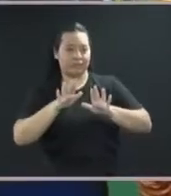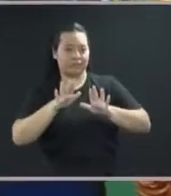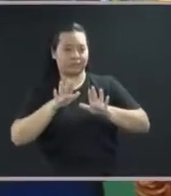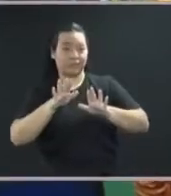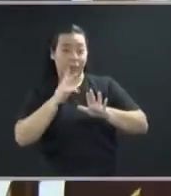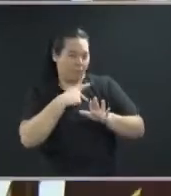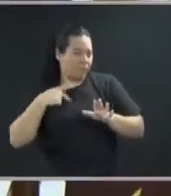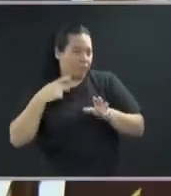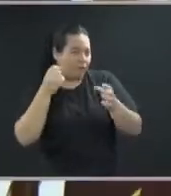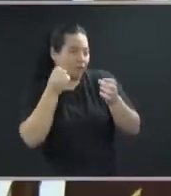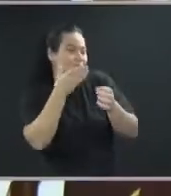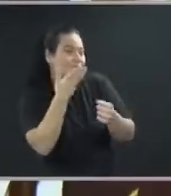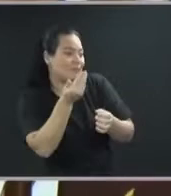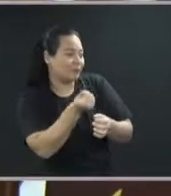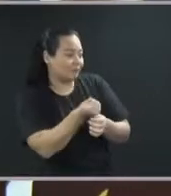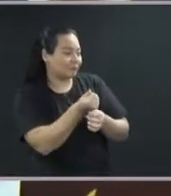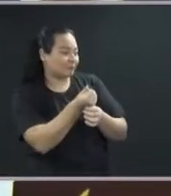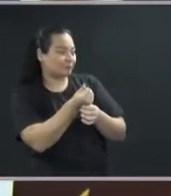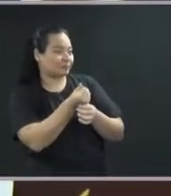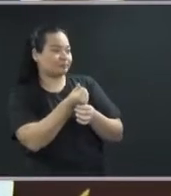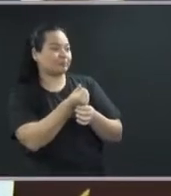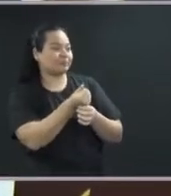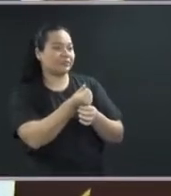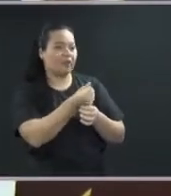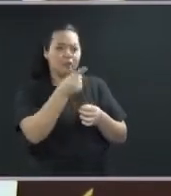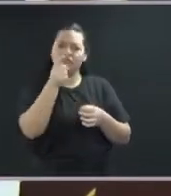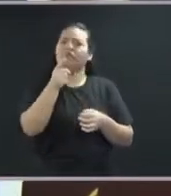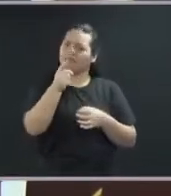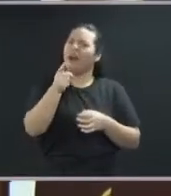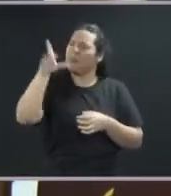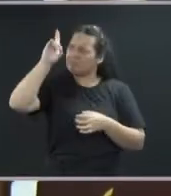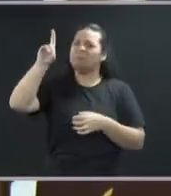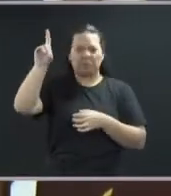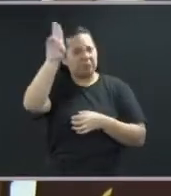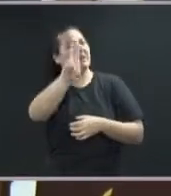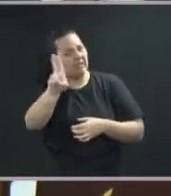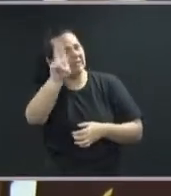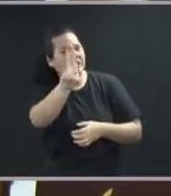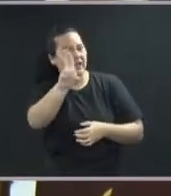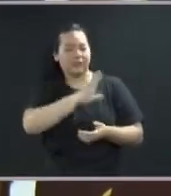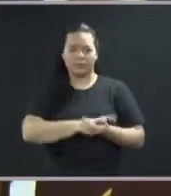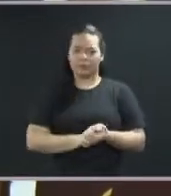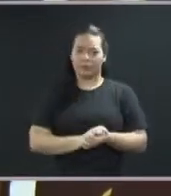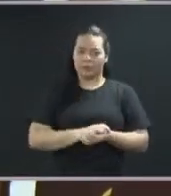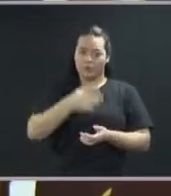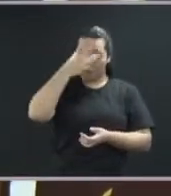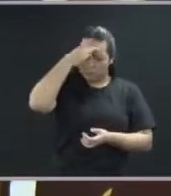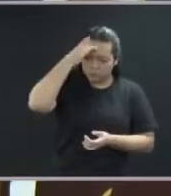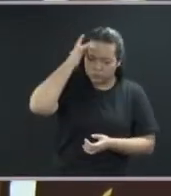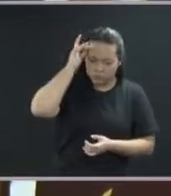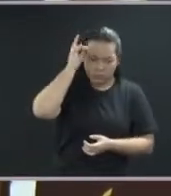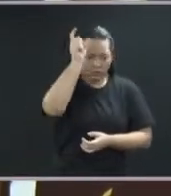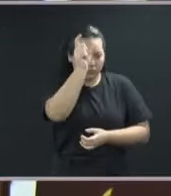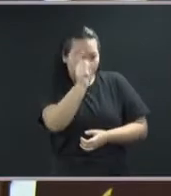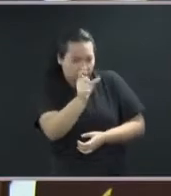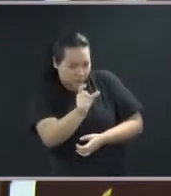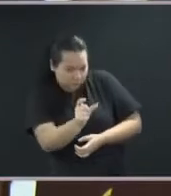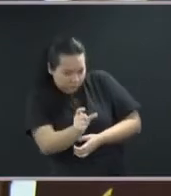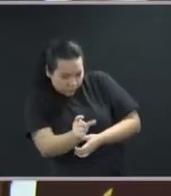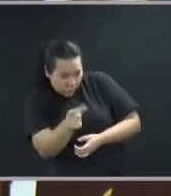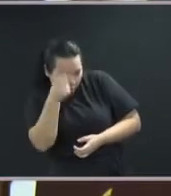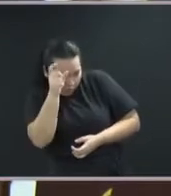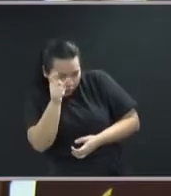graça, você é filho de Deus. Meu irmão fica duvidando. Irmão, quando o endemoniado se manifestar, você olha para o